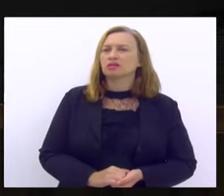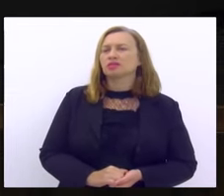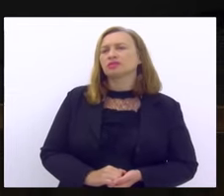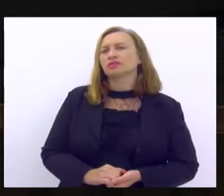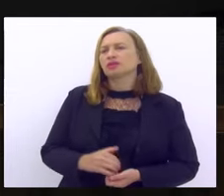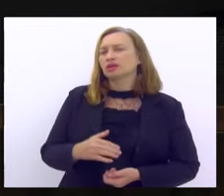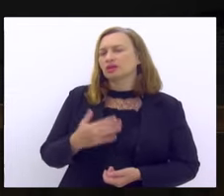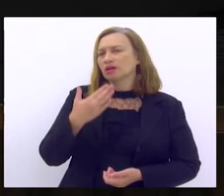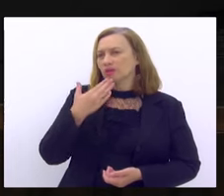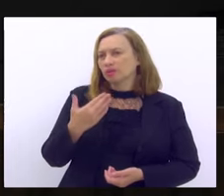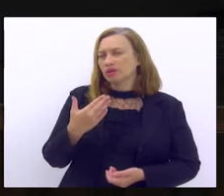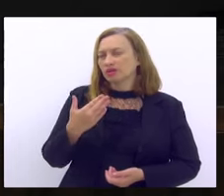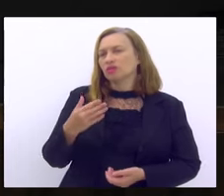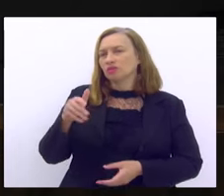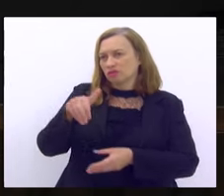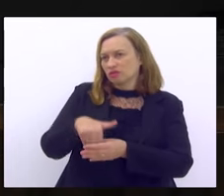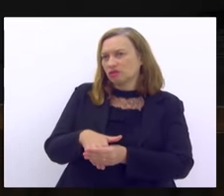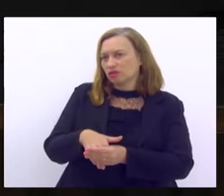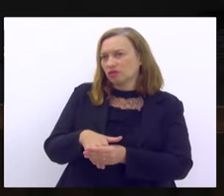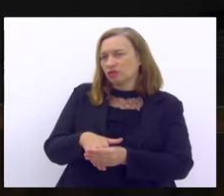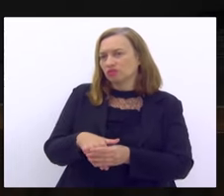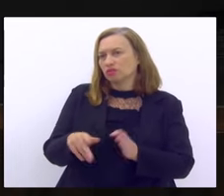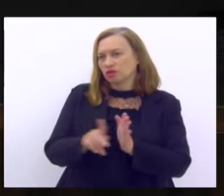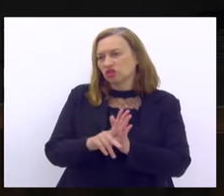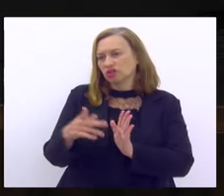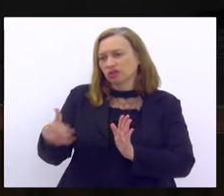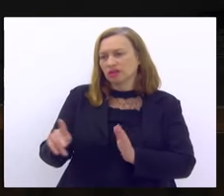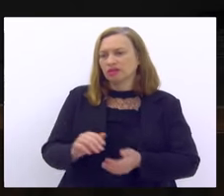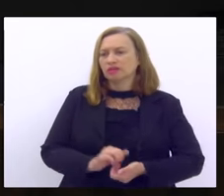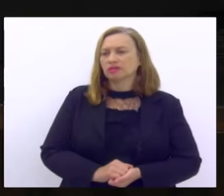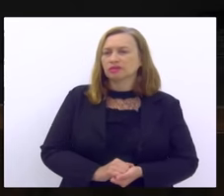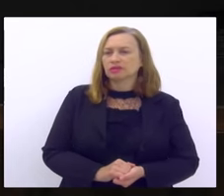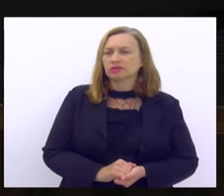ia fazer a declaração de voto do projeto dela.